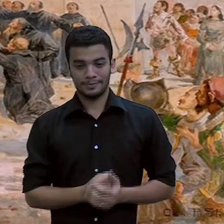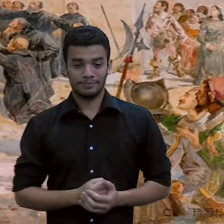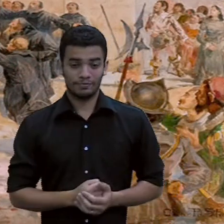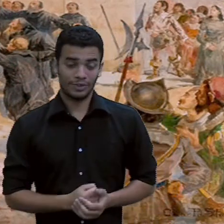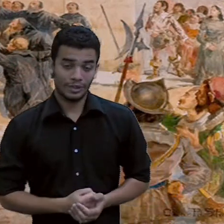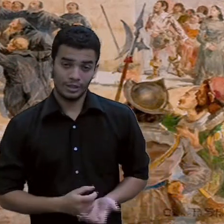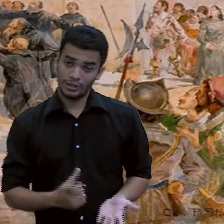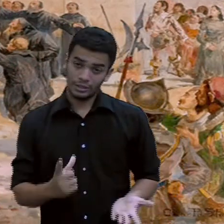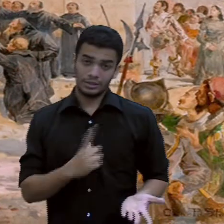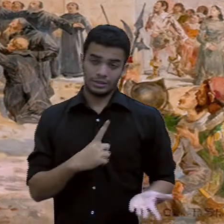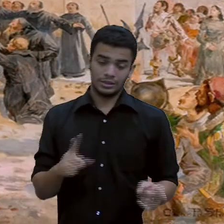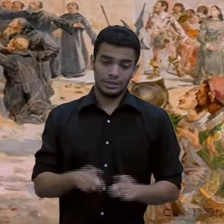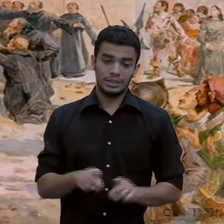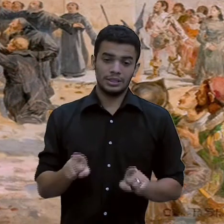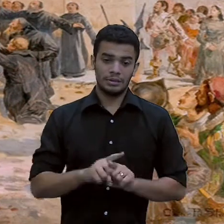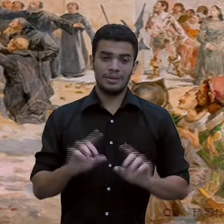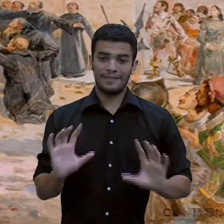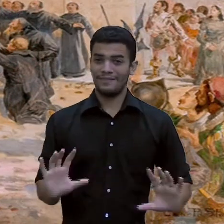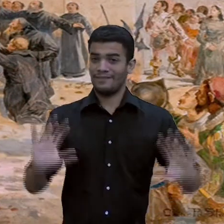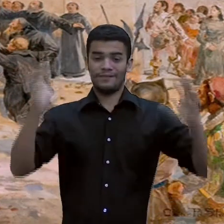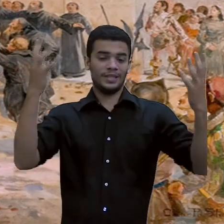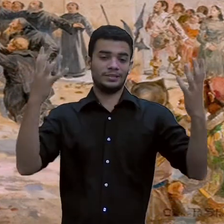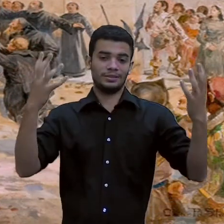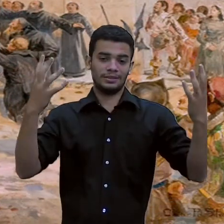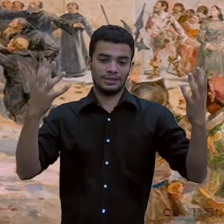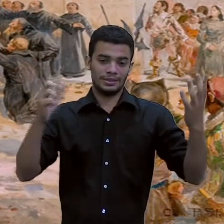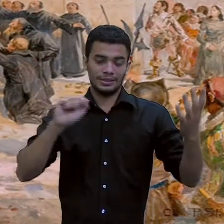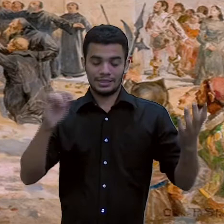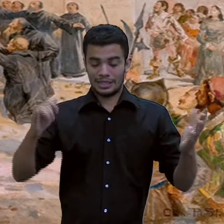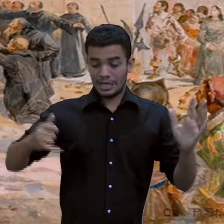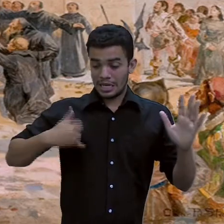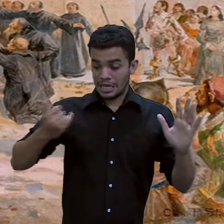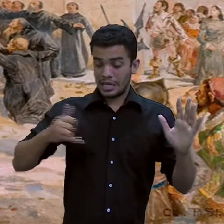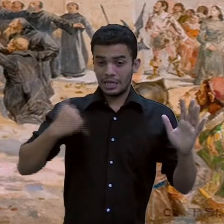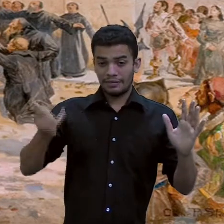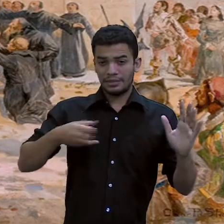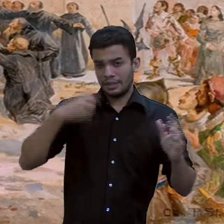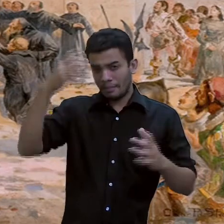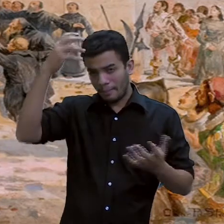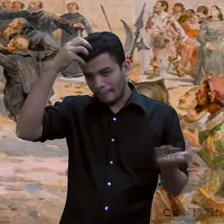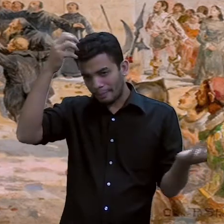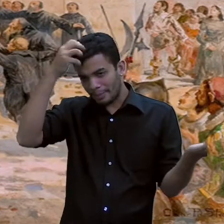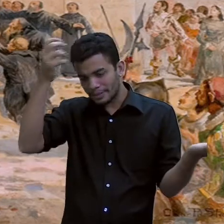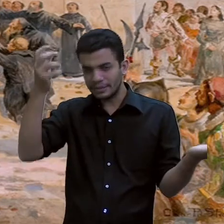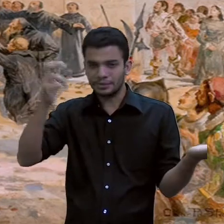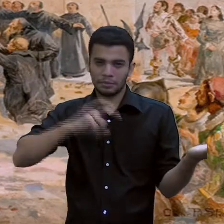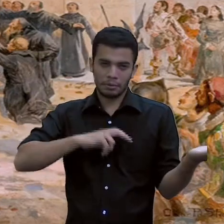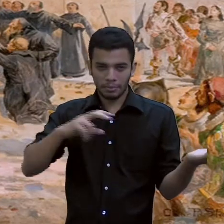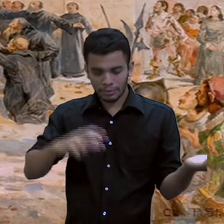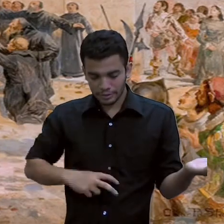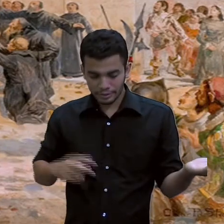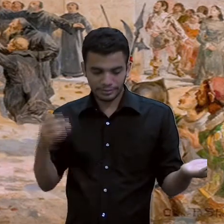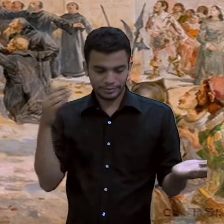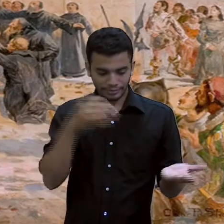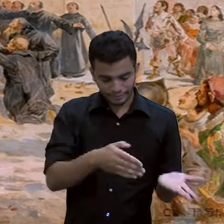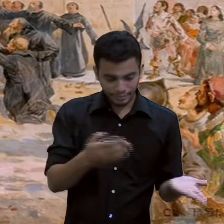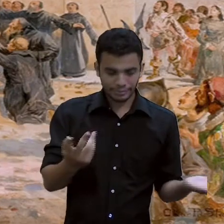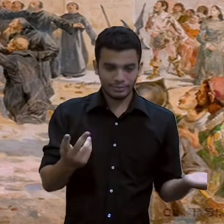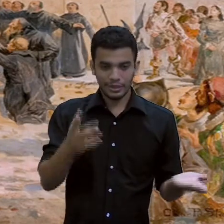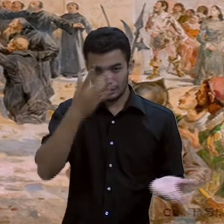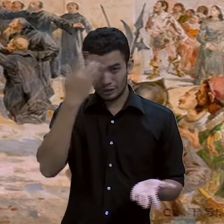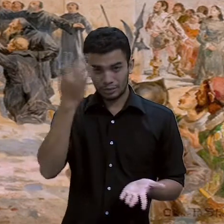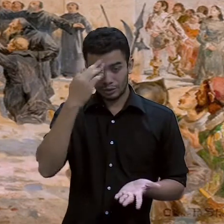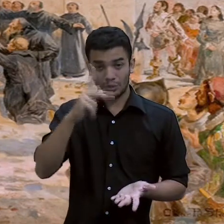católicos e aniversários de príncipes ou princesas de Portugal. A Páscoa, Semana Santa